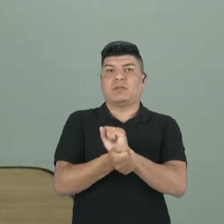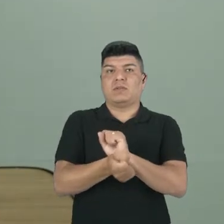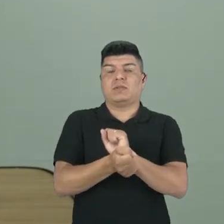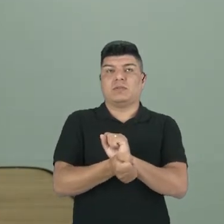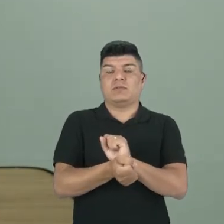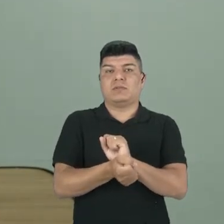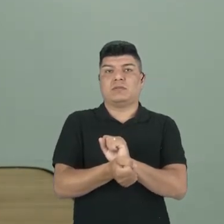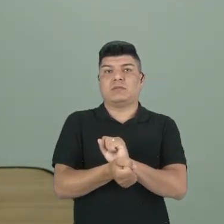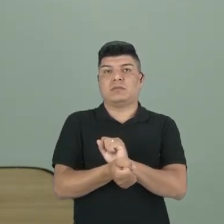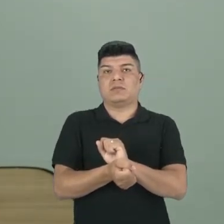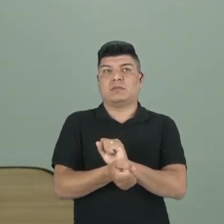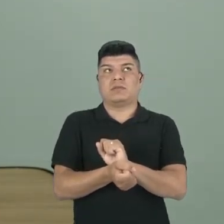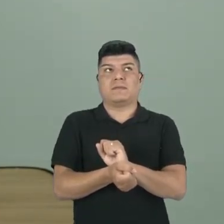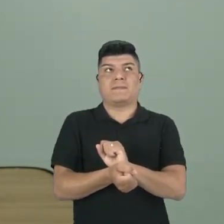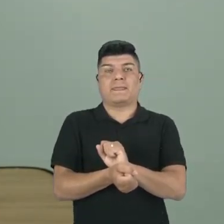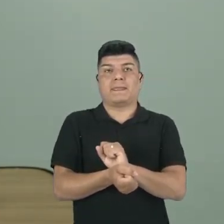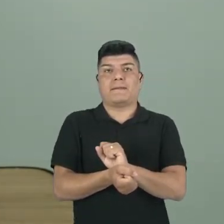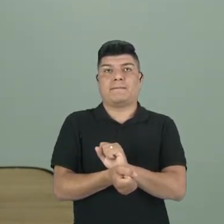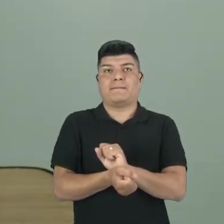eles